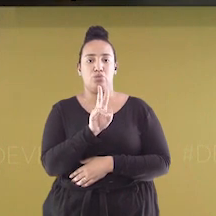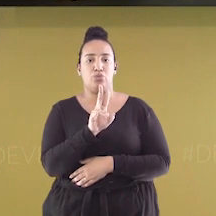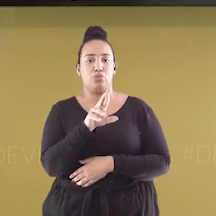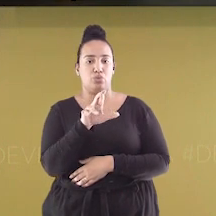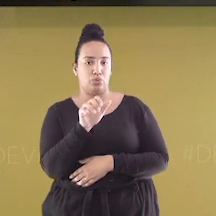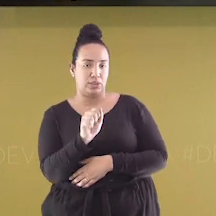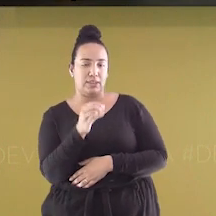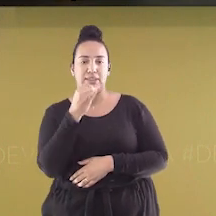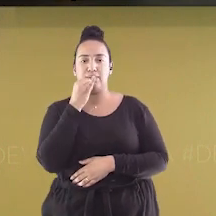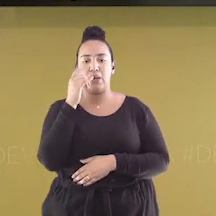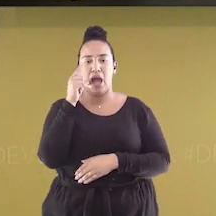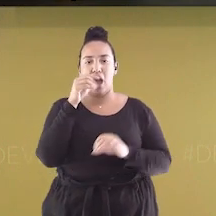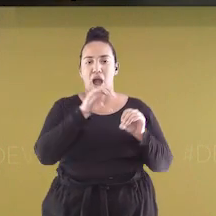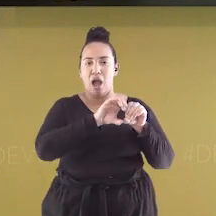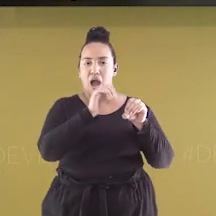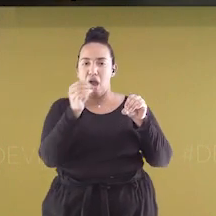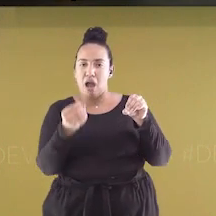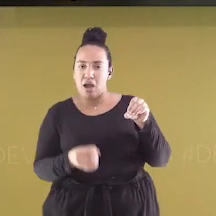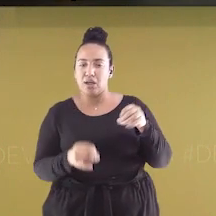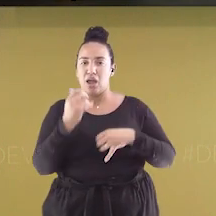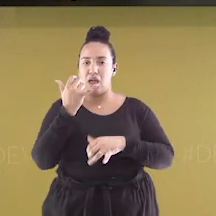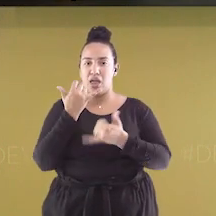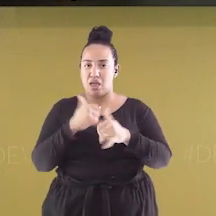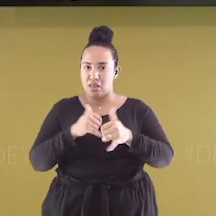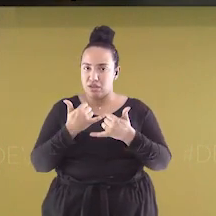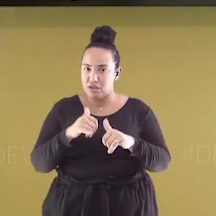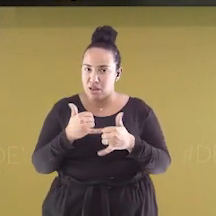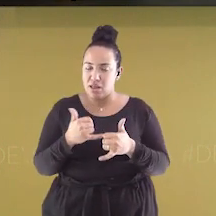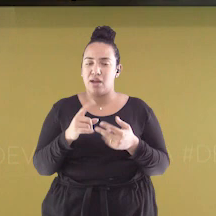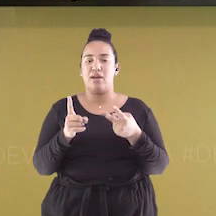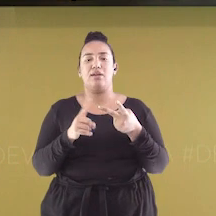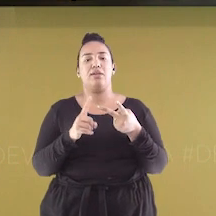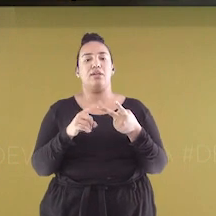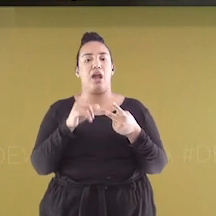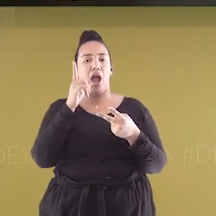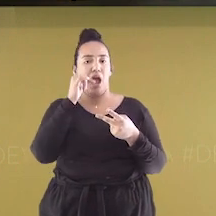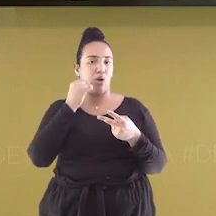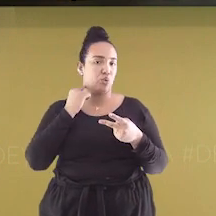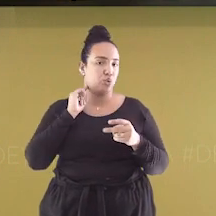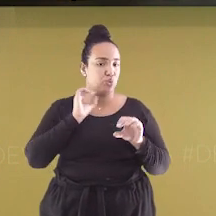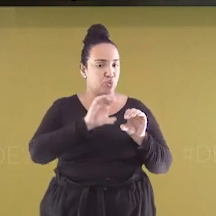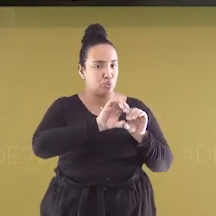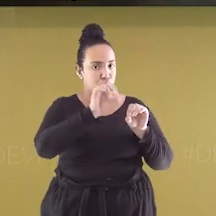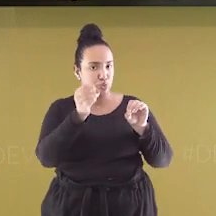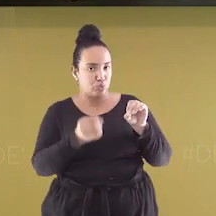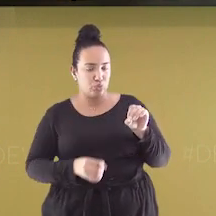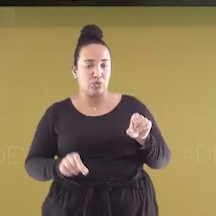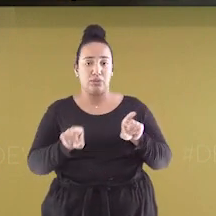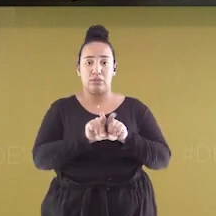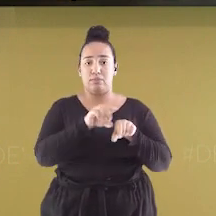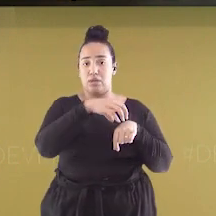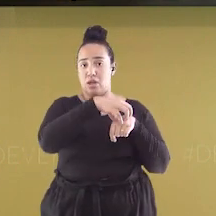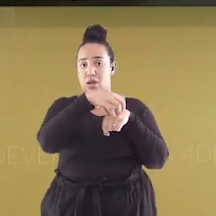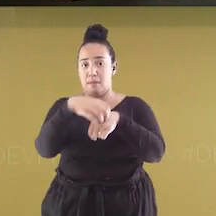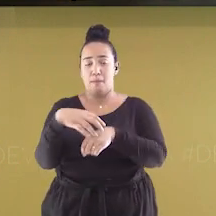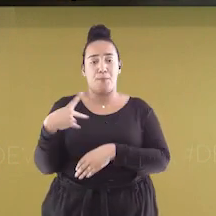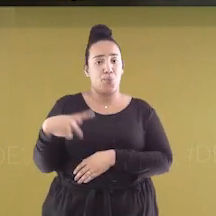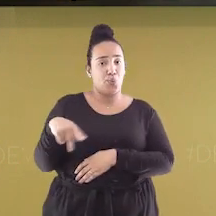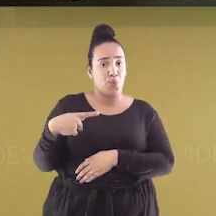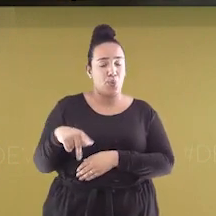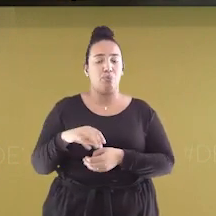encanada, energia elétrica, rede de esgoto, transporte público, vias